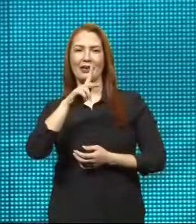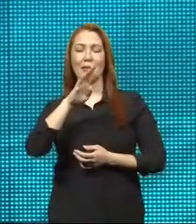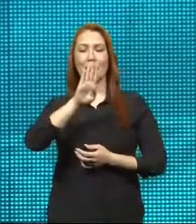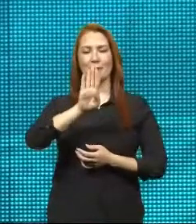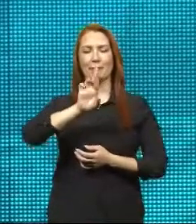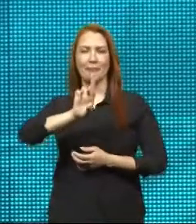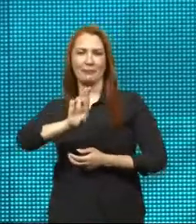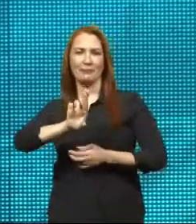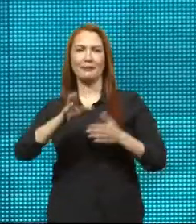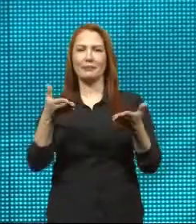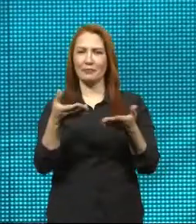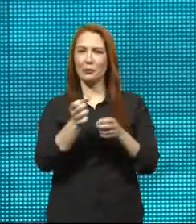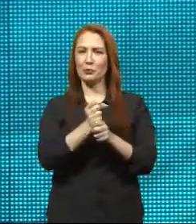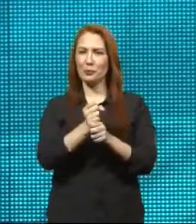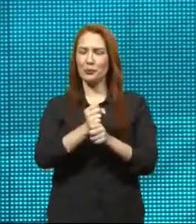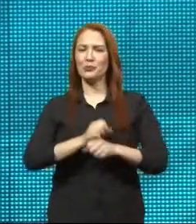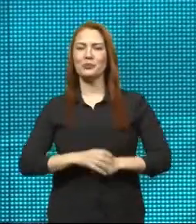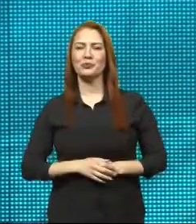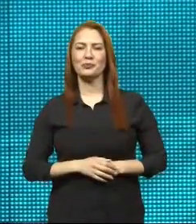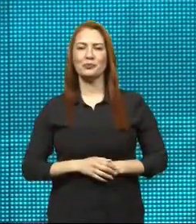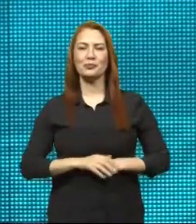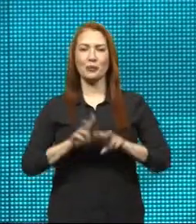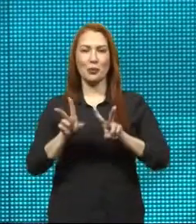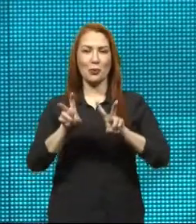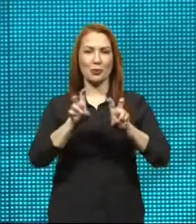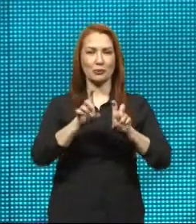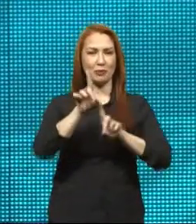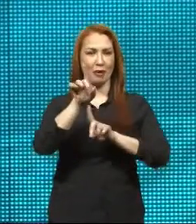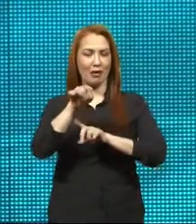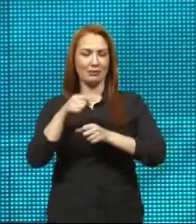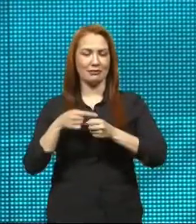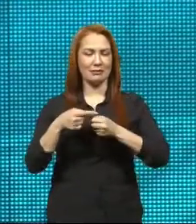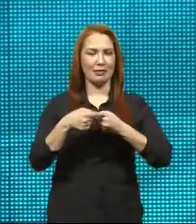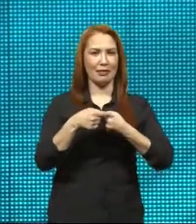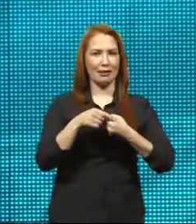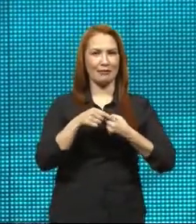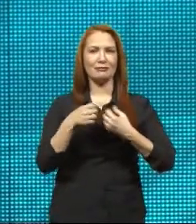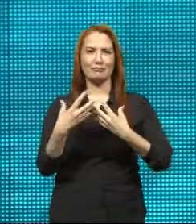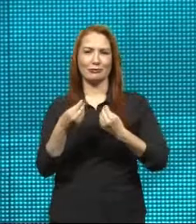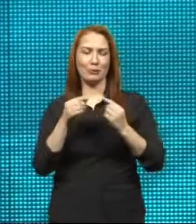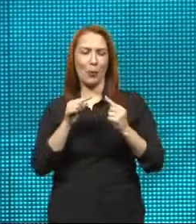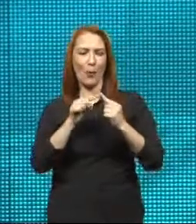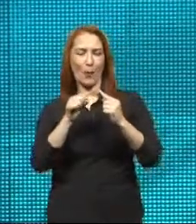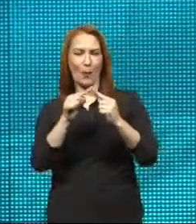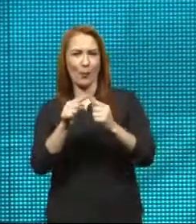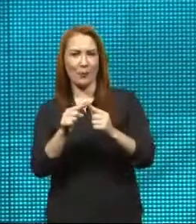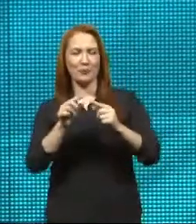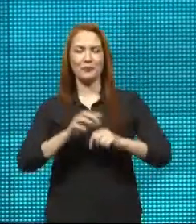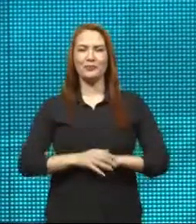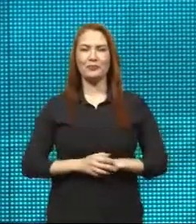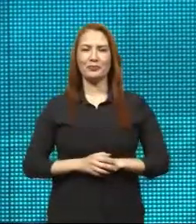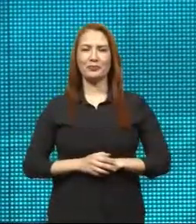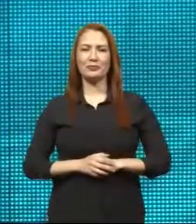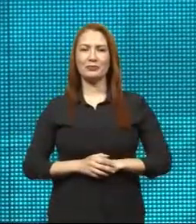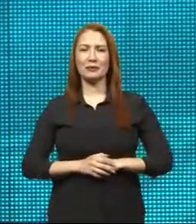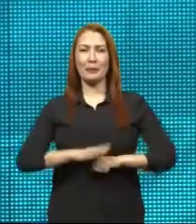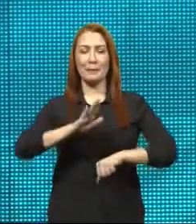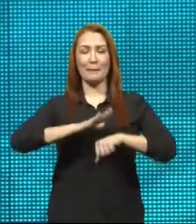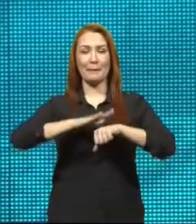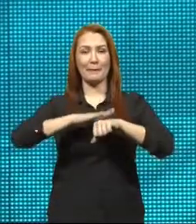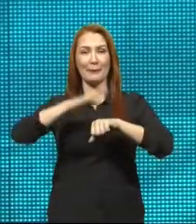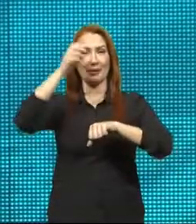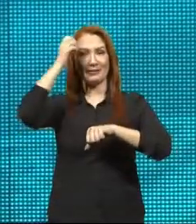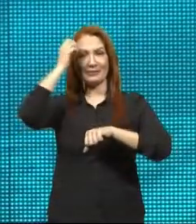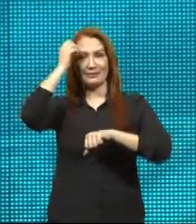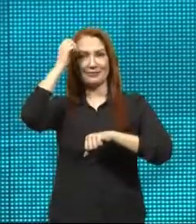ano, o nosso tema é cidades mais conectadas, mais criativas e